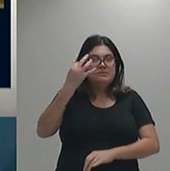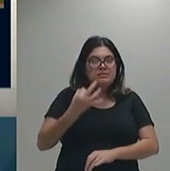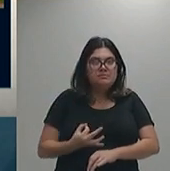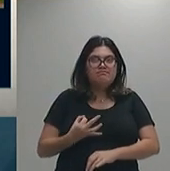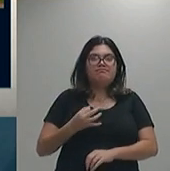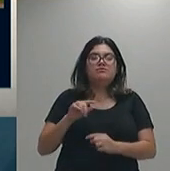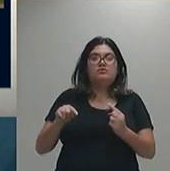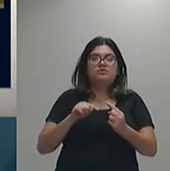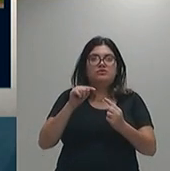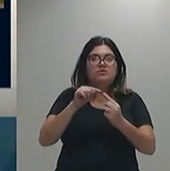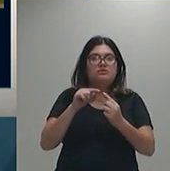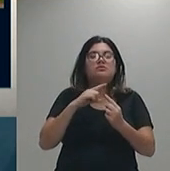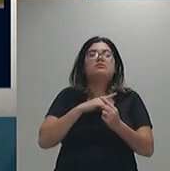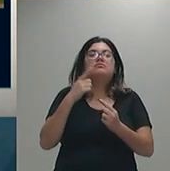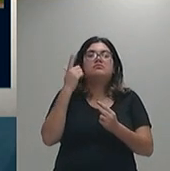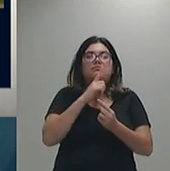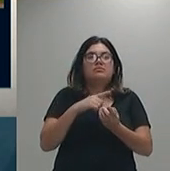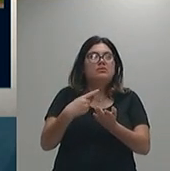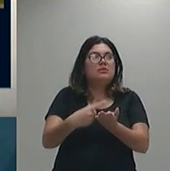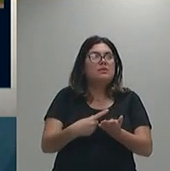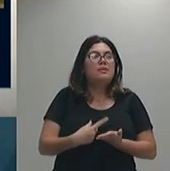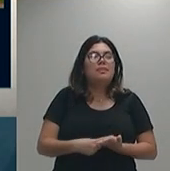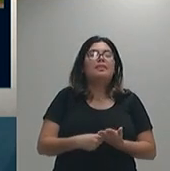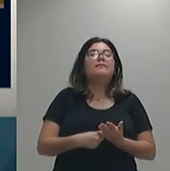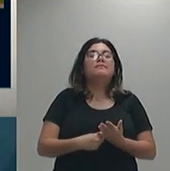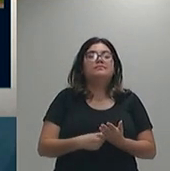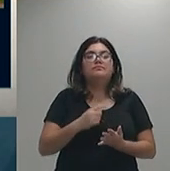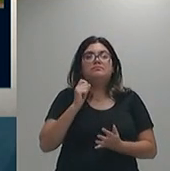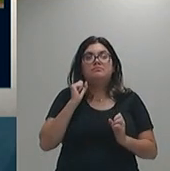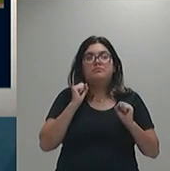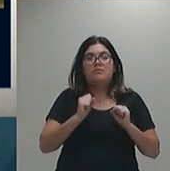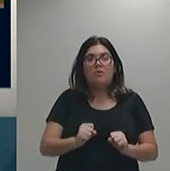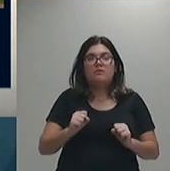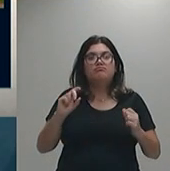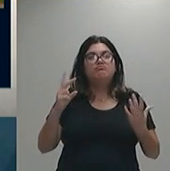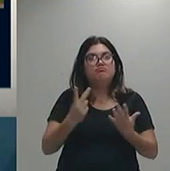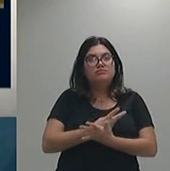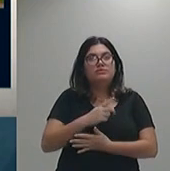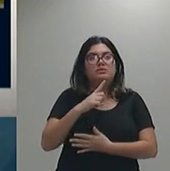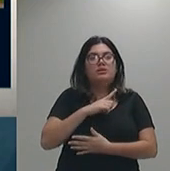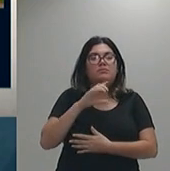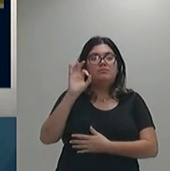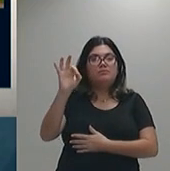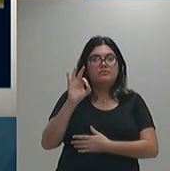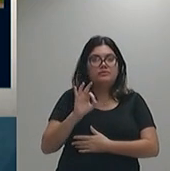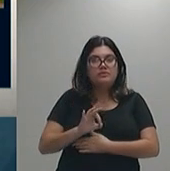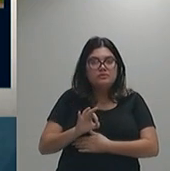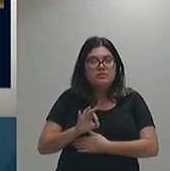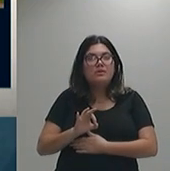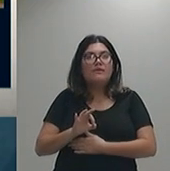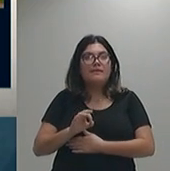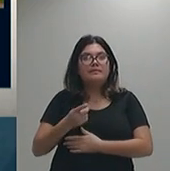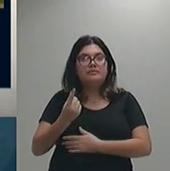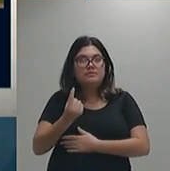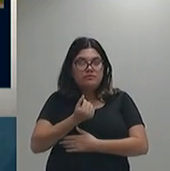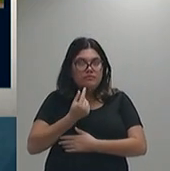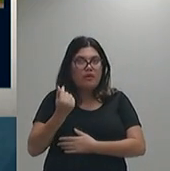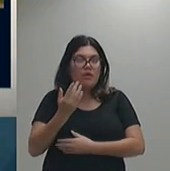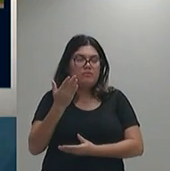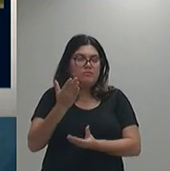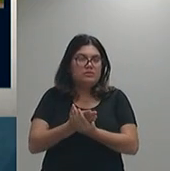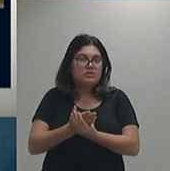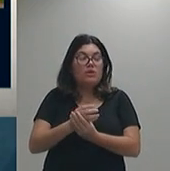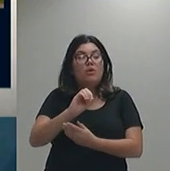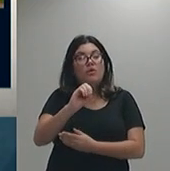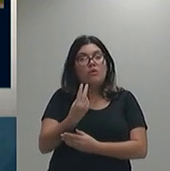ao arbitrar a verba honorária ele pode valer-se de percentuais tanto sobre o valor da causa como